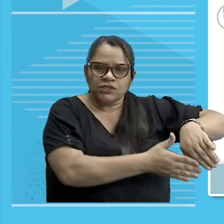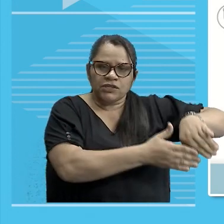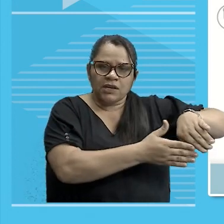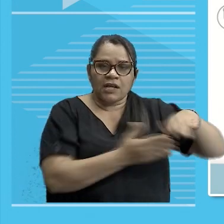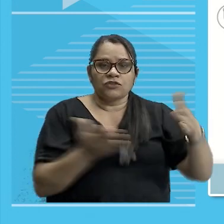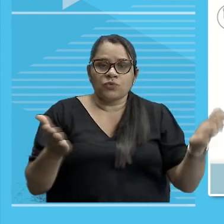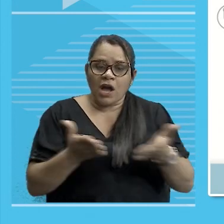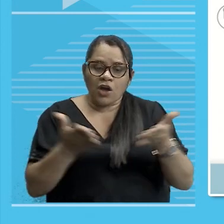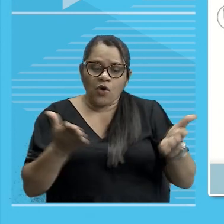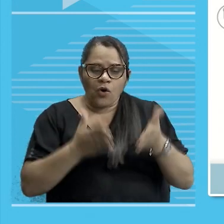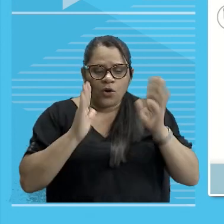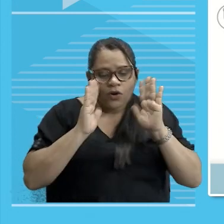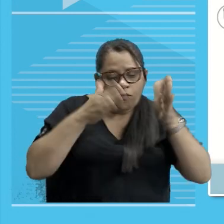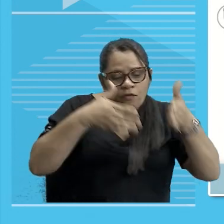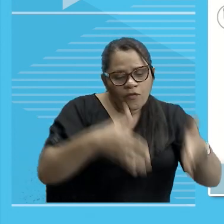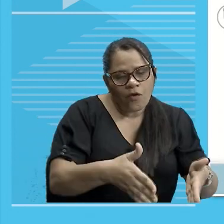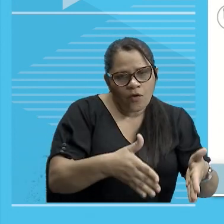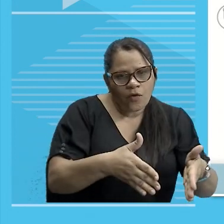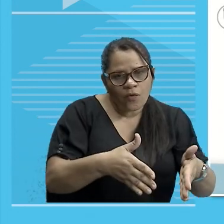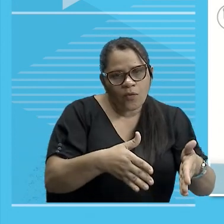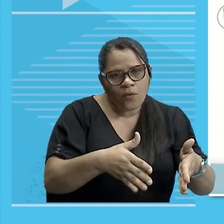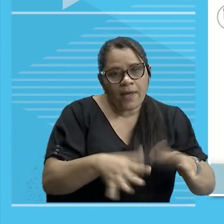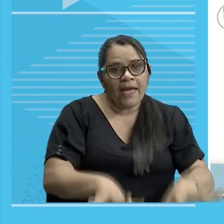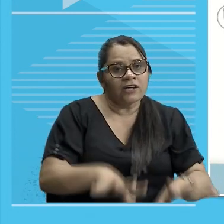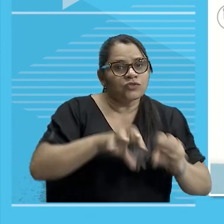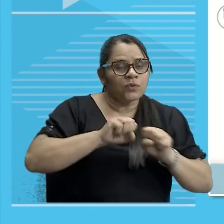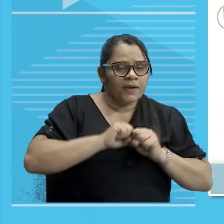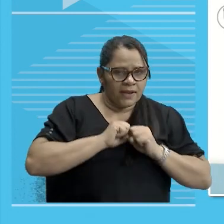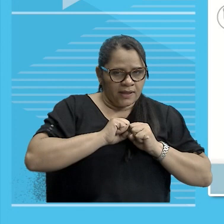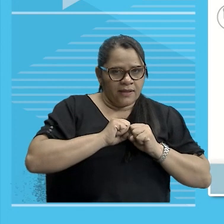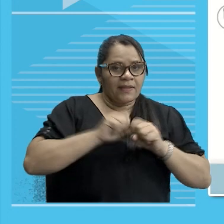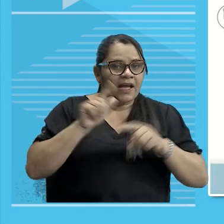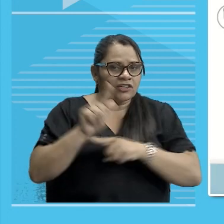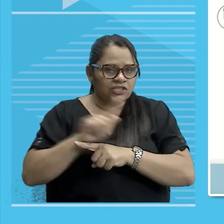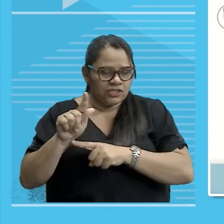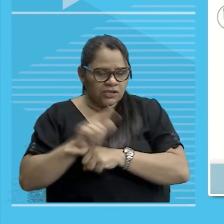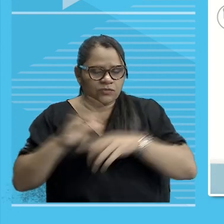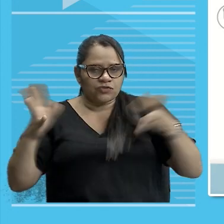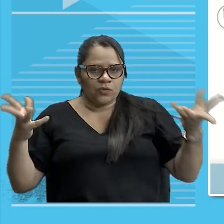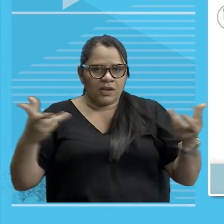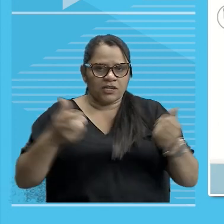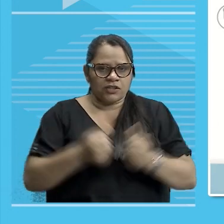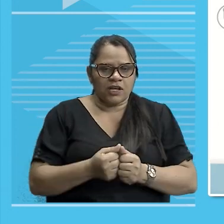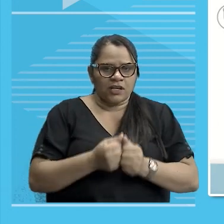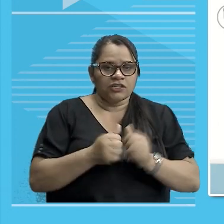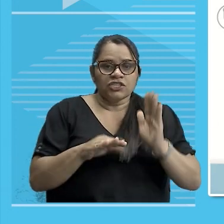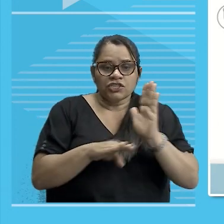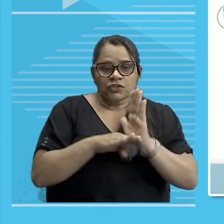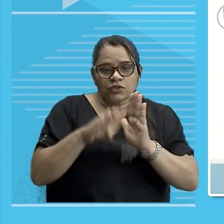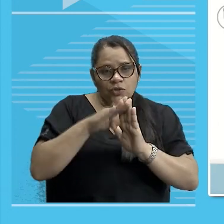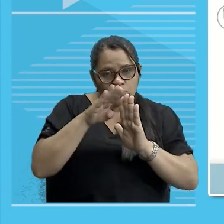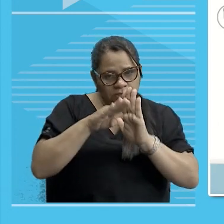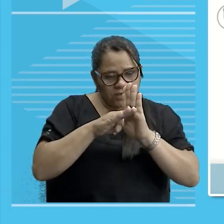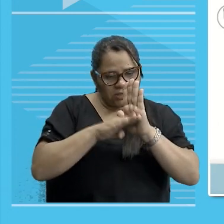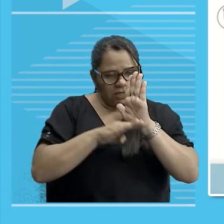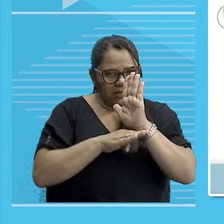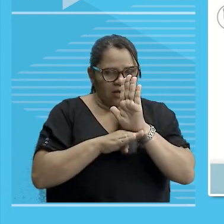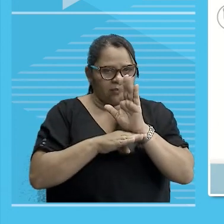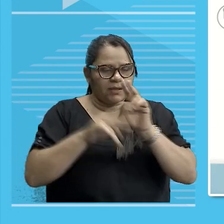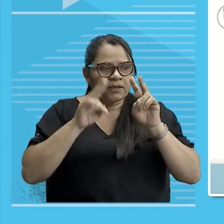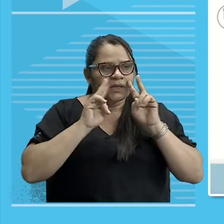vai se incorporar a gestão de qualidade em todos os níveis por isso que essa questão